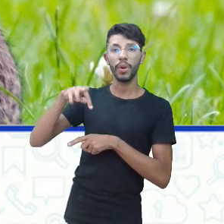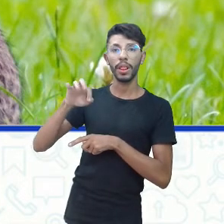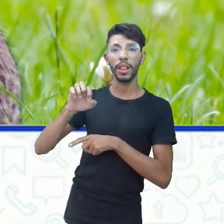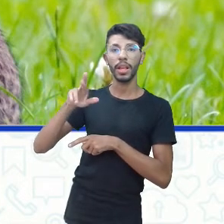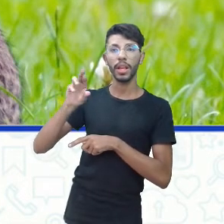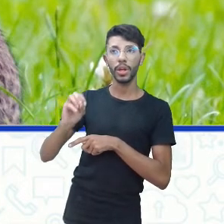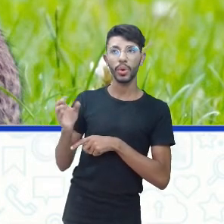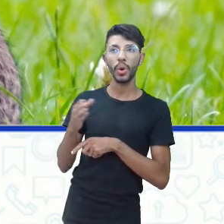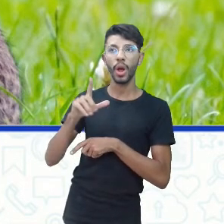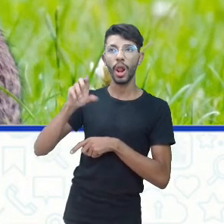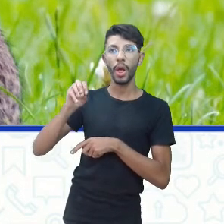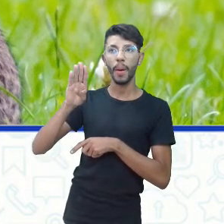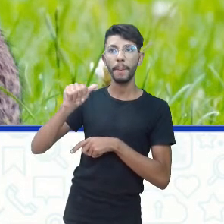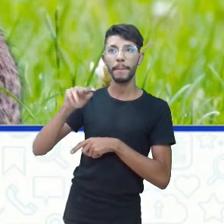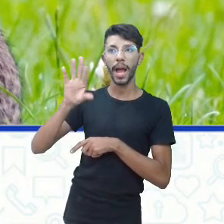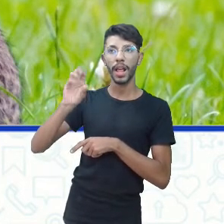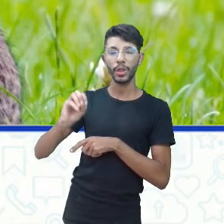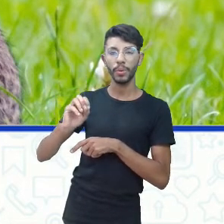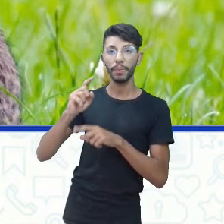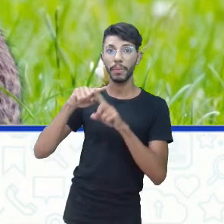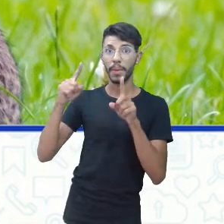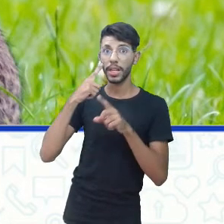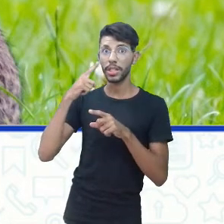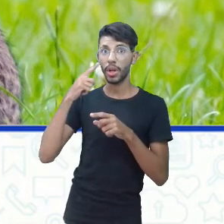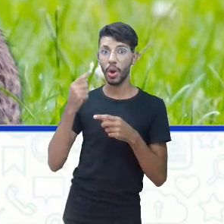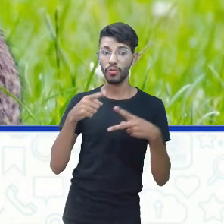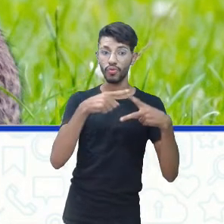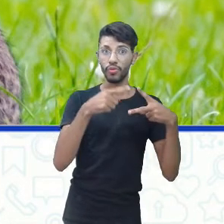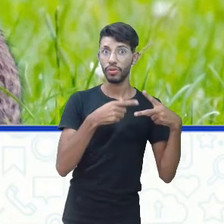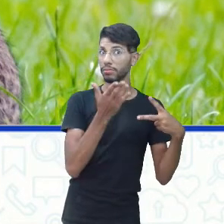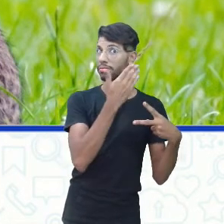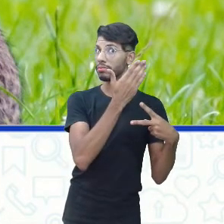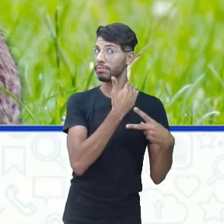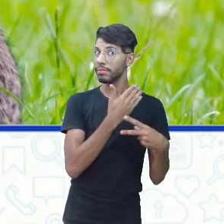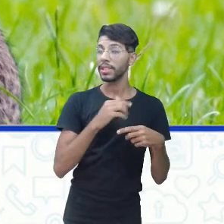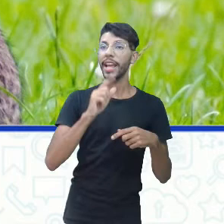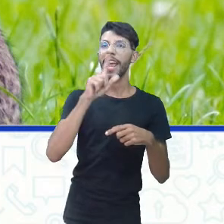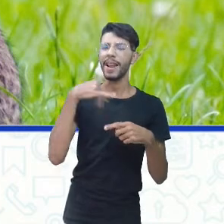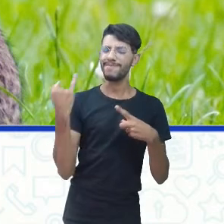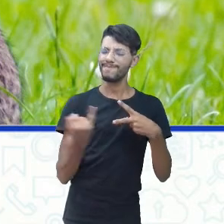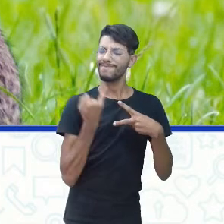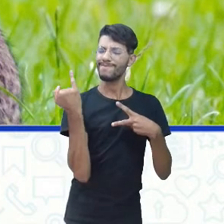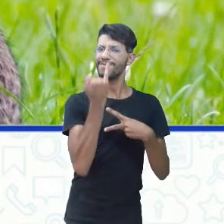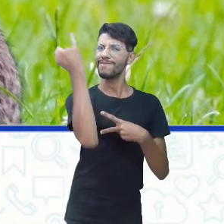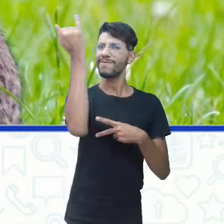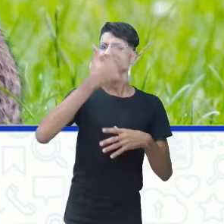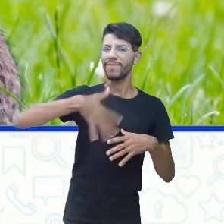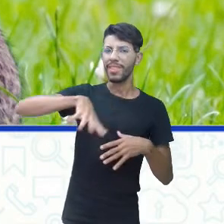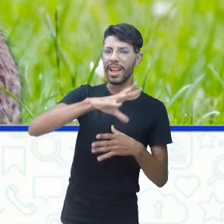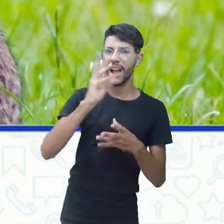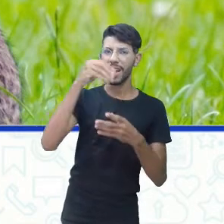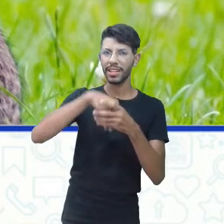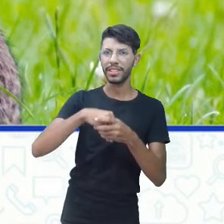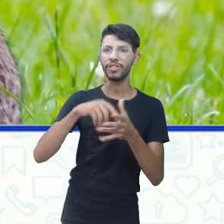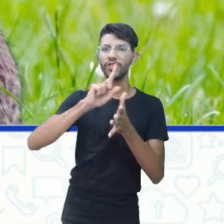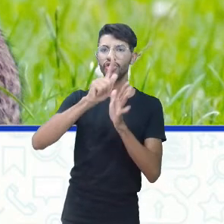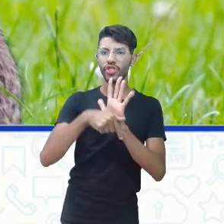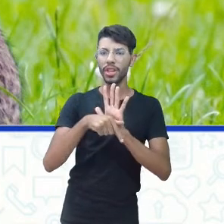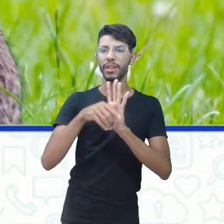2, Esopo e Fedro, eles são de suma importância dentro deste